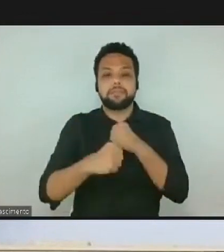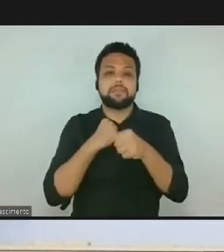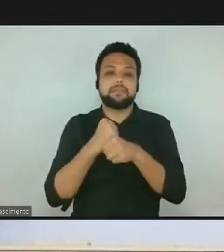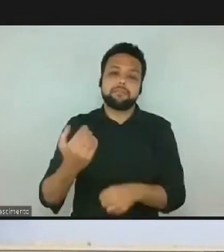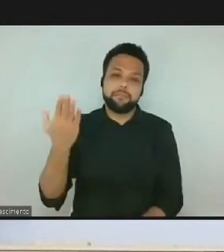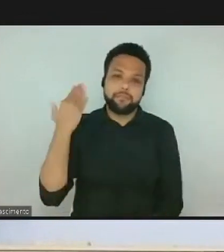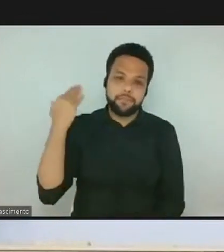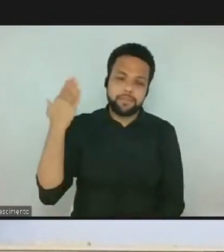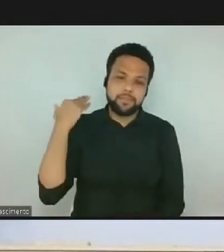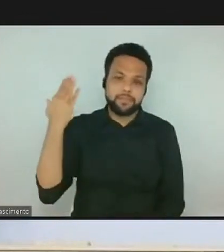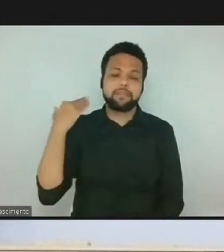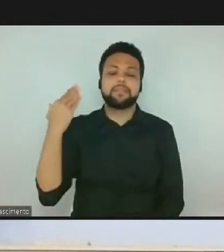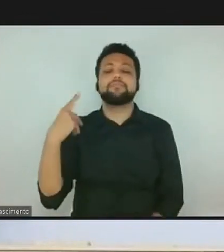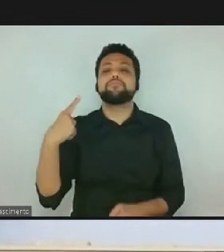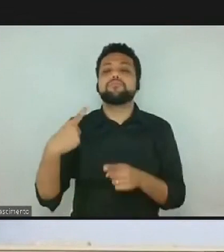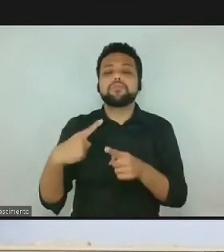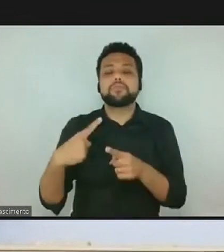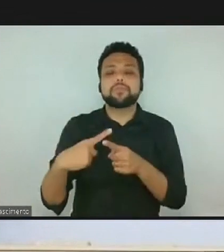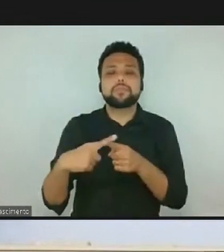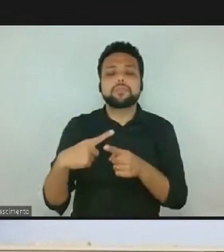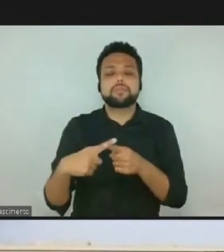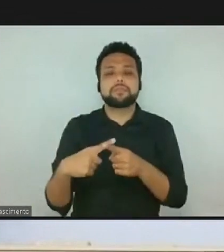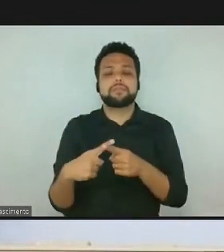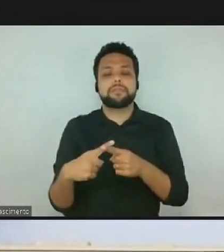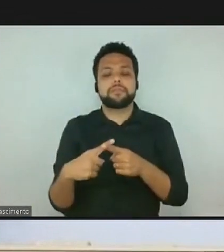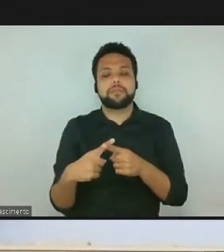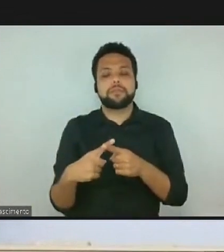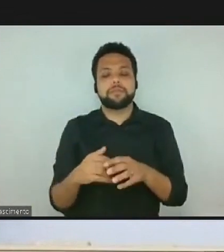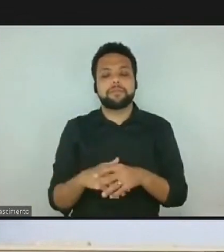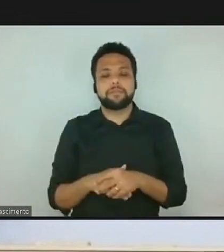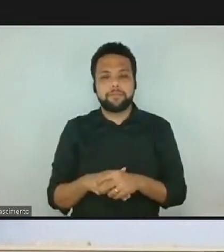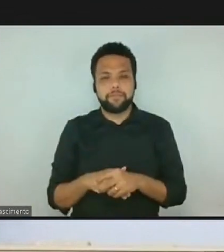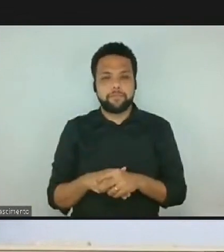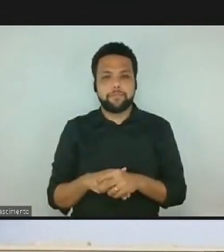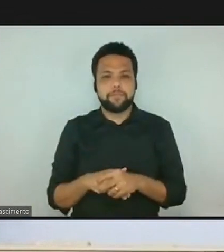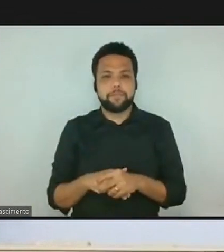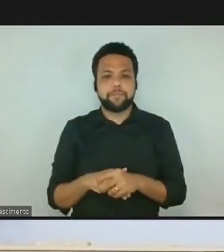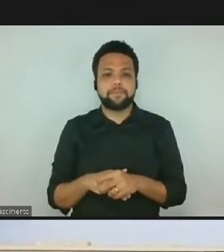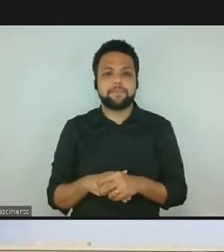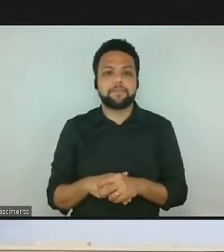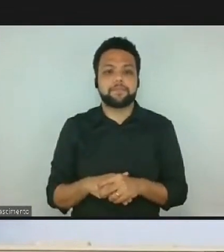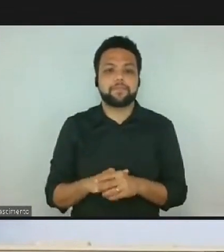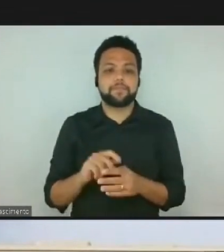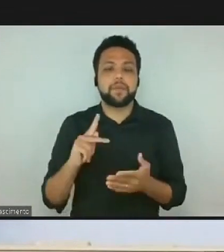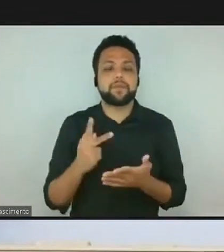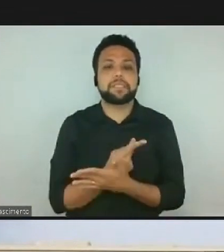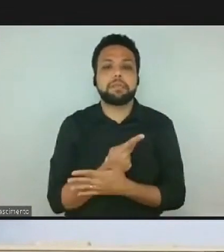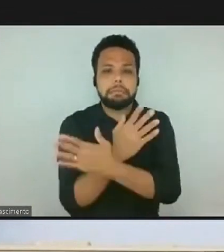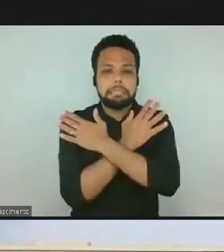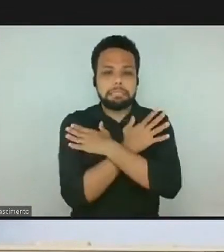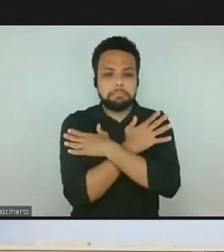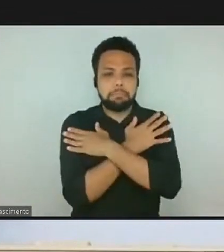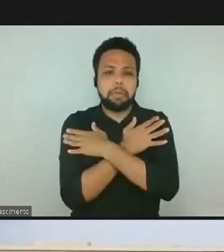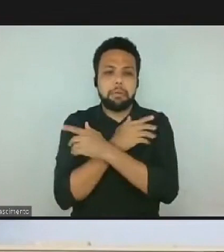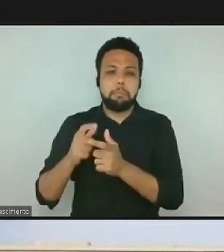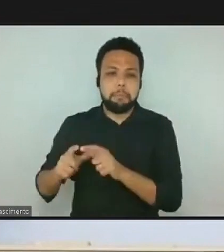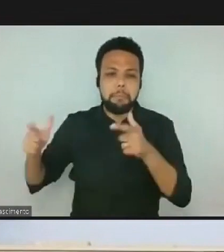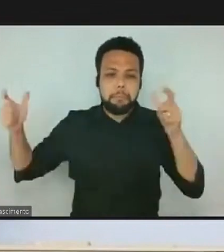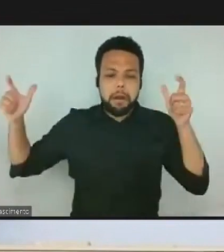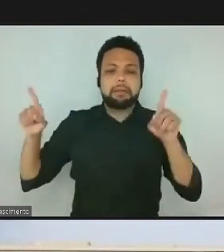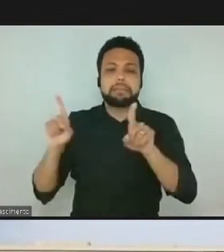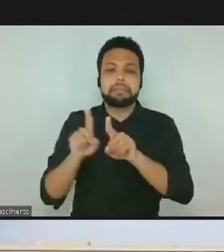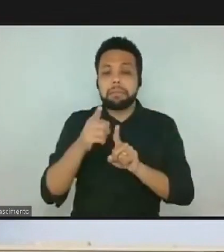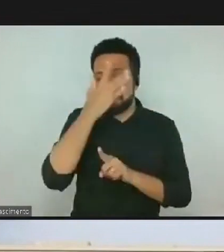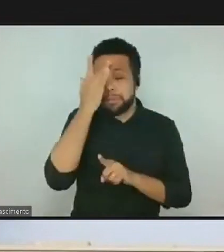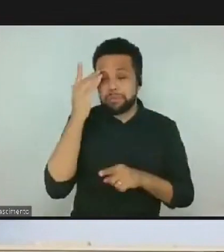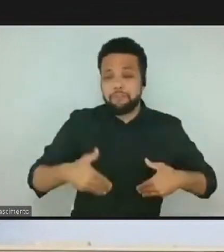também com o aumento da fome e do desemprego do ano passado para esse ano,